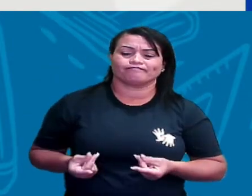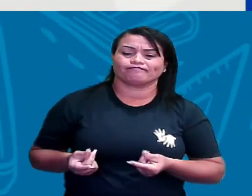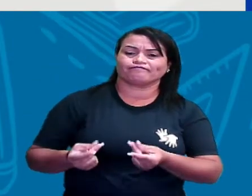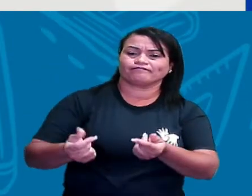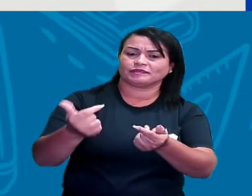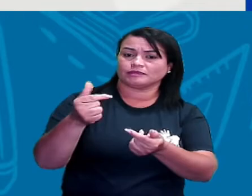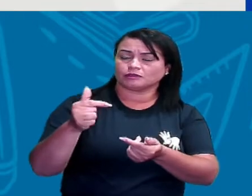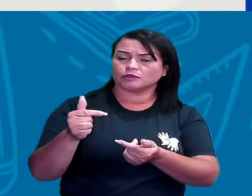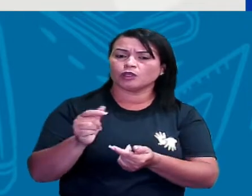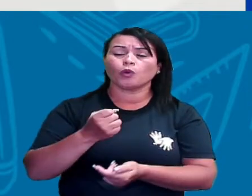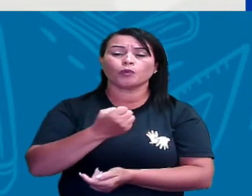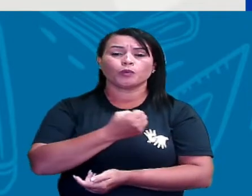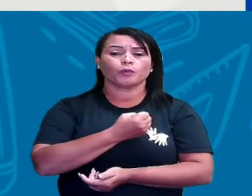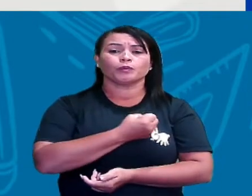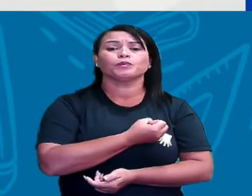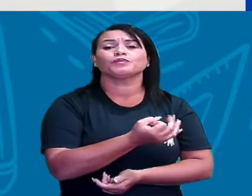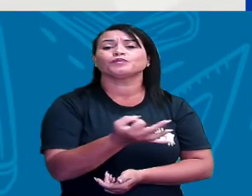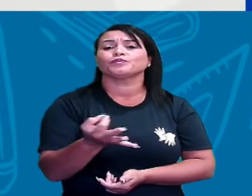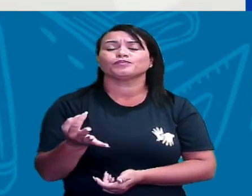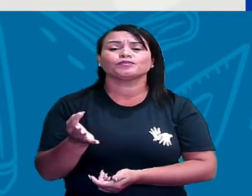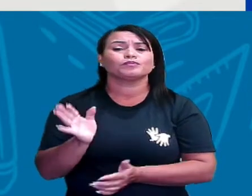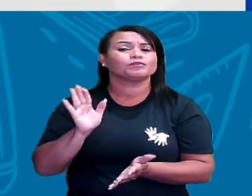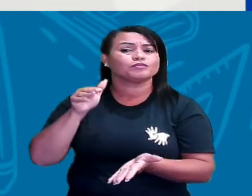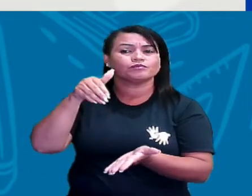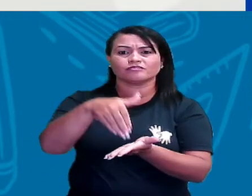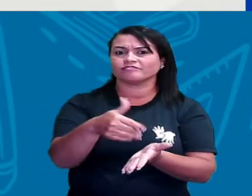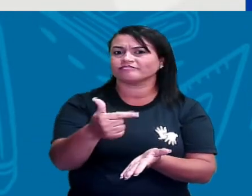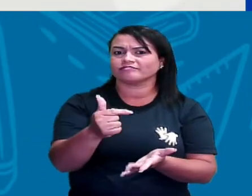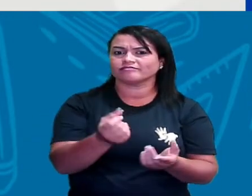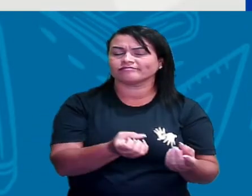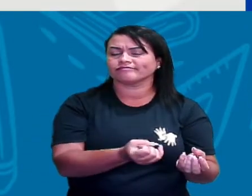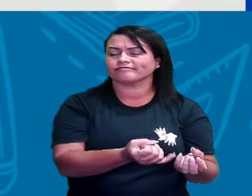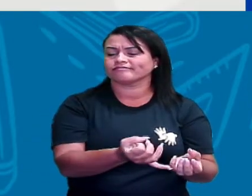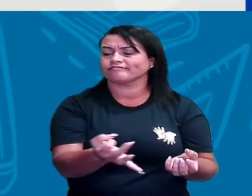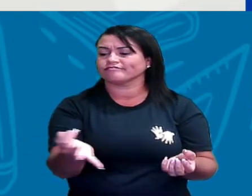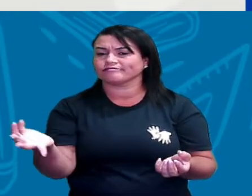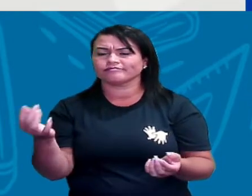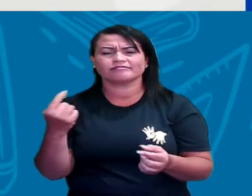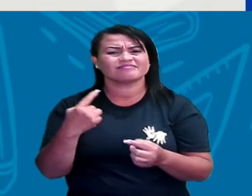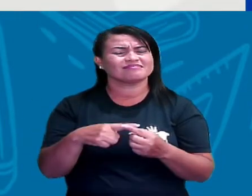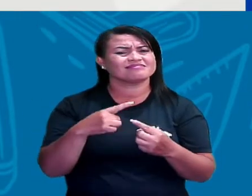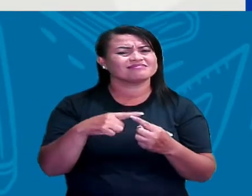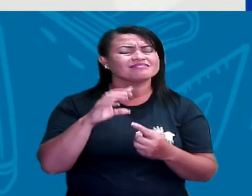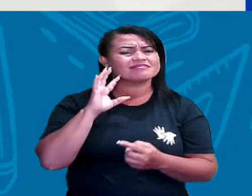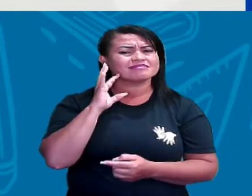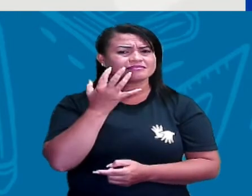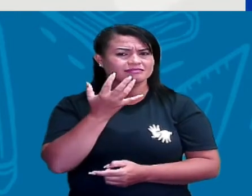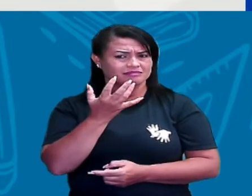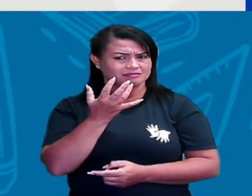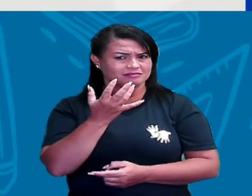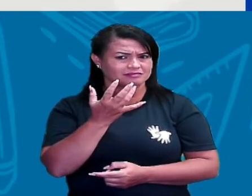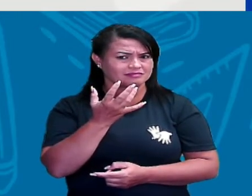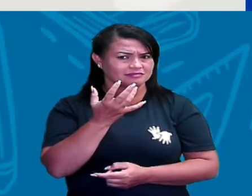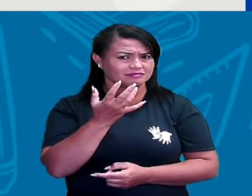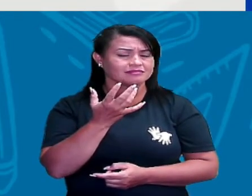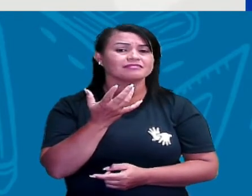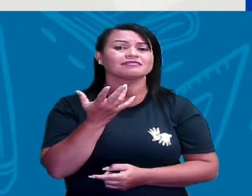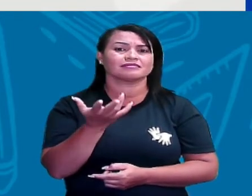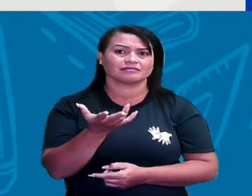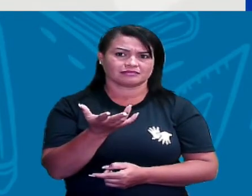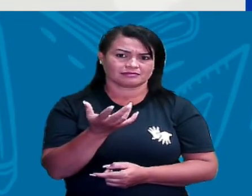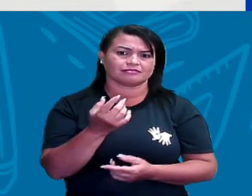Os nossos números, ele é o quê? Infinito. Tá certo? Por que isso acontece? Porque quanto mais a